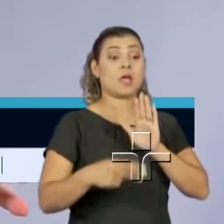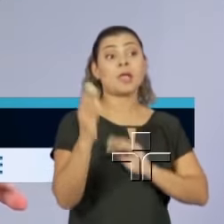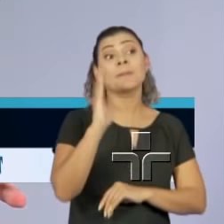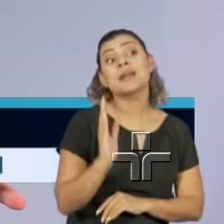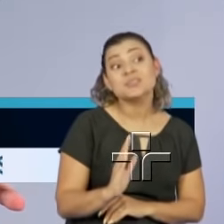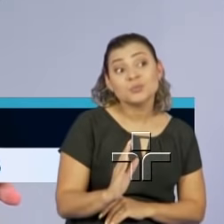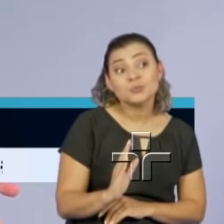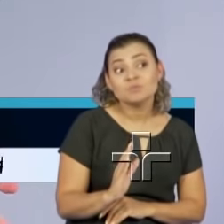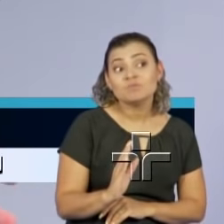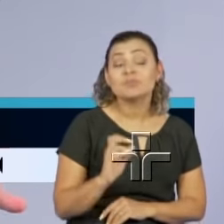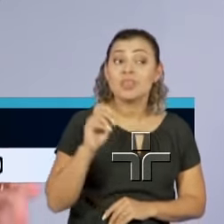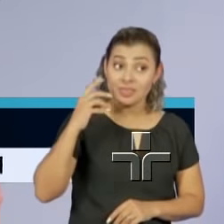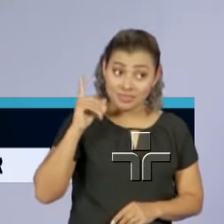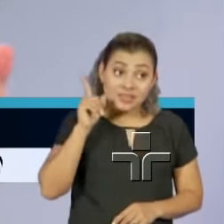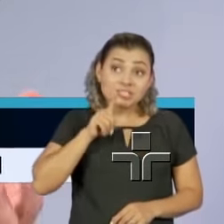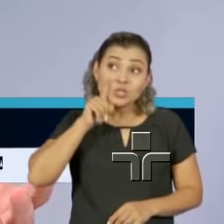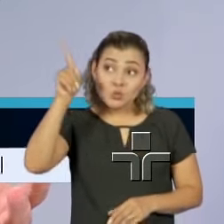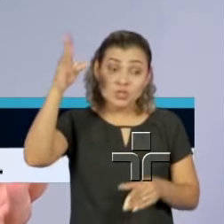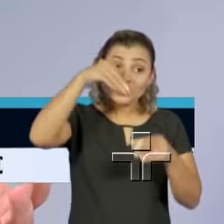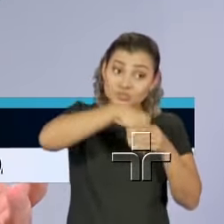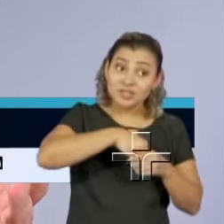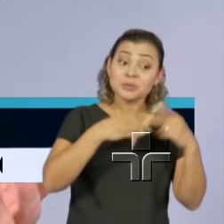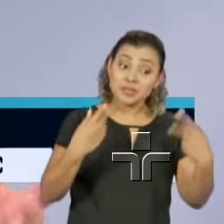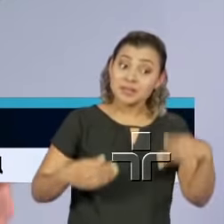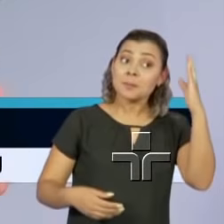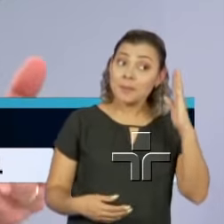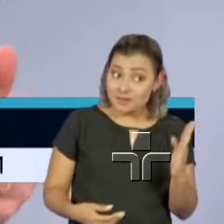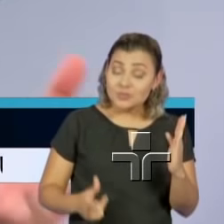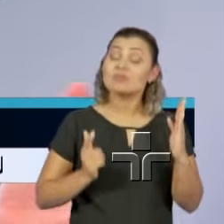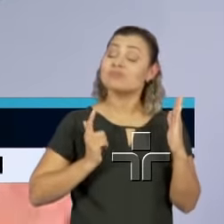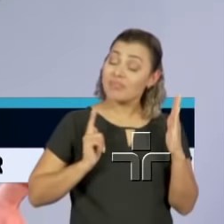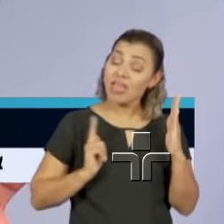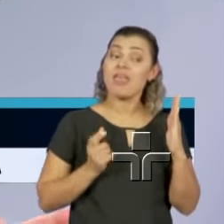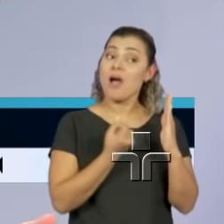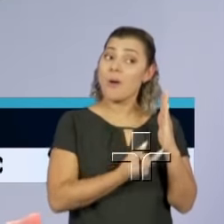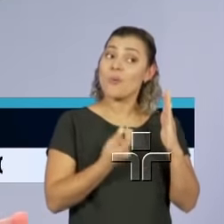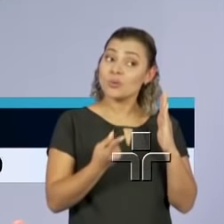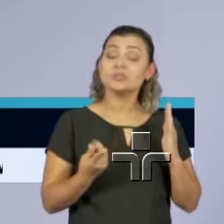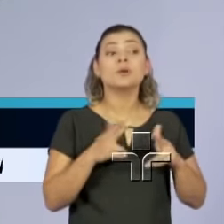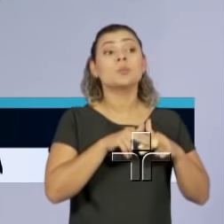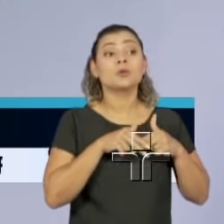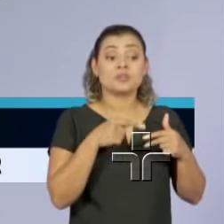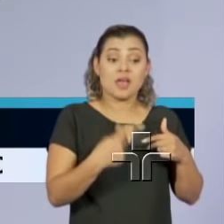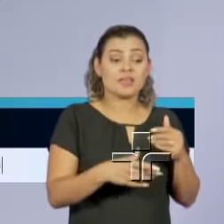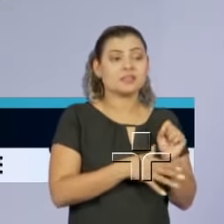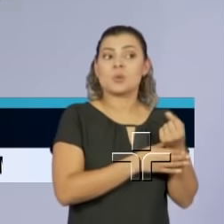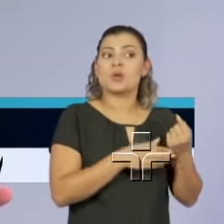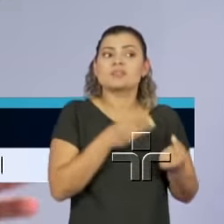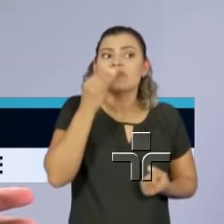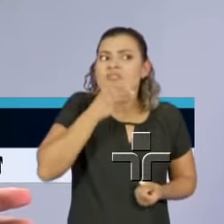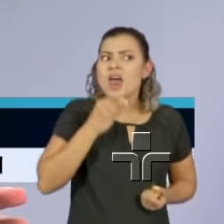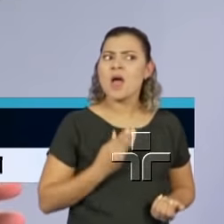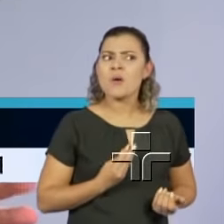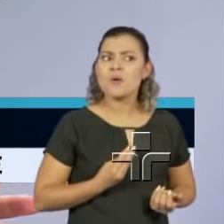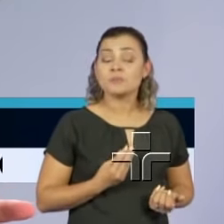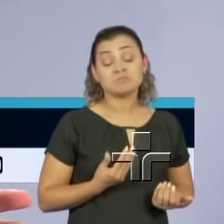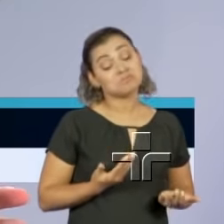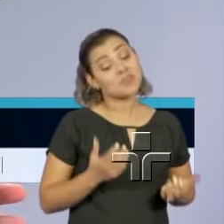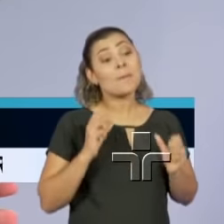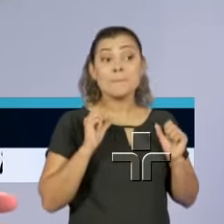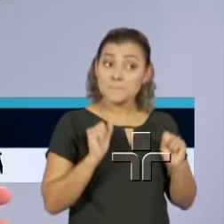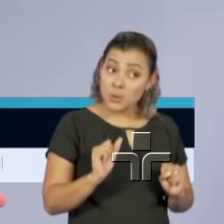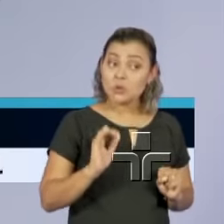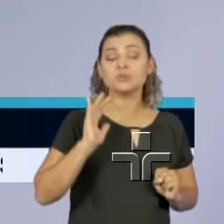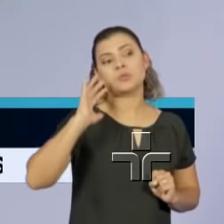e que são alvos mais fáceis de serem atingidos, porque o nível de segurança aqui é mais baixo. Então, eu não afastaria inteiramente